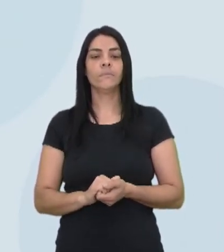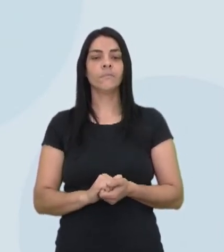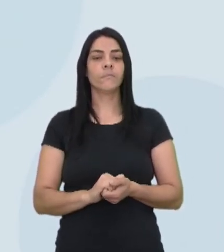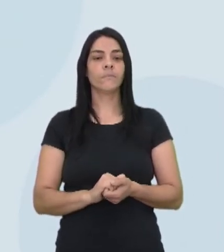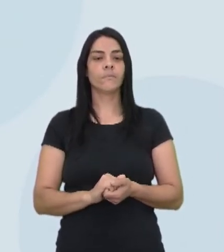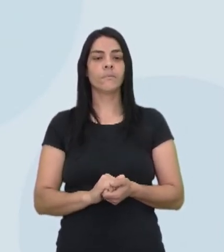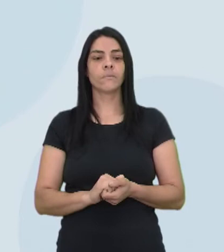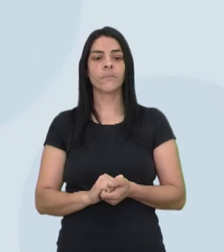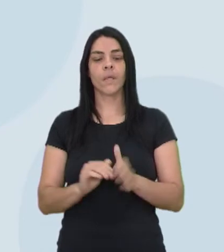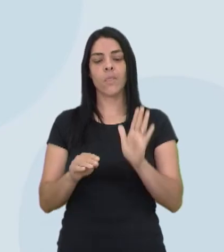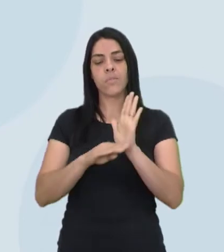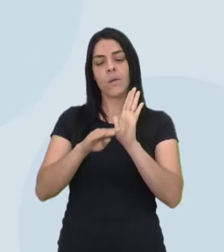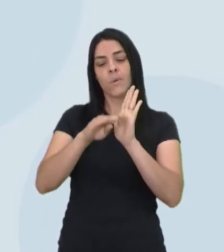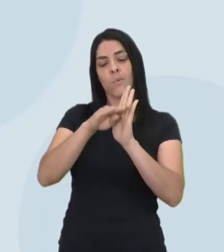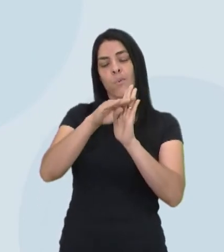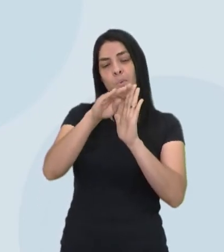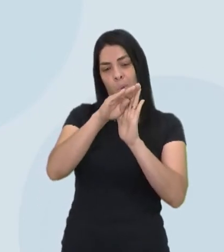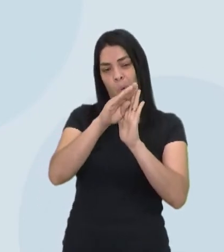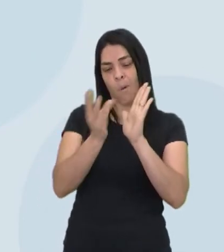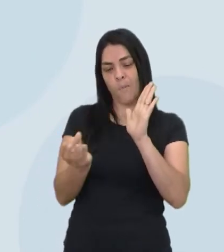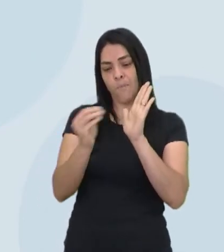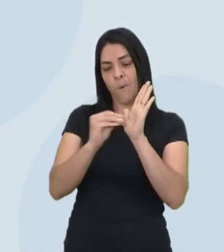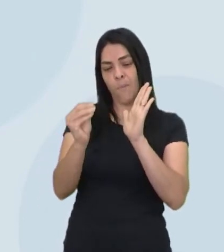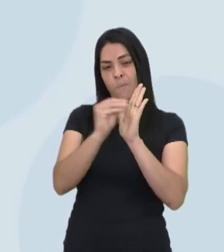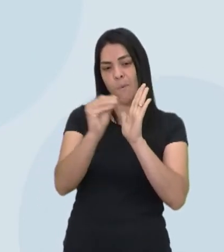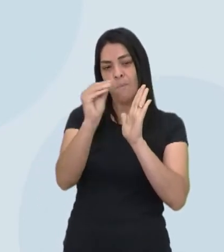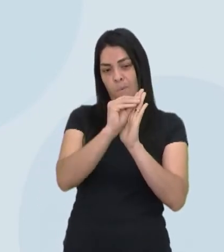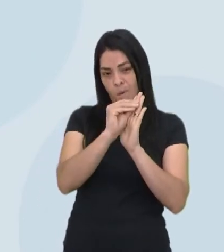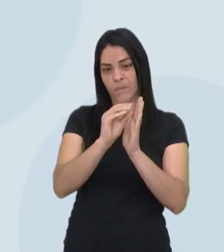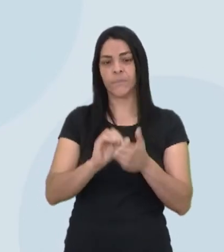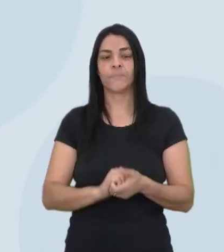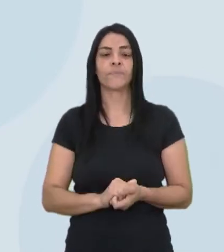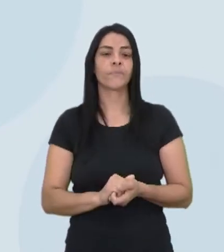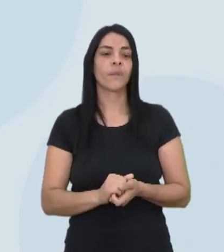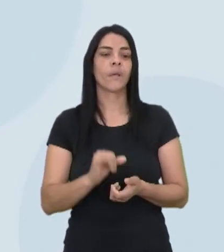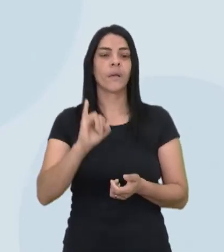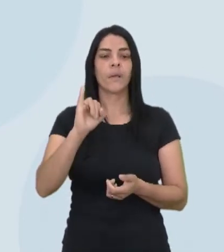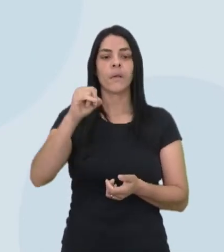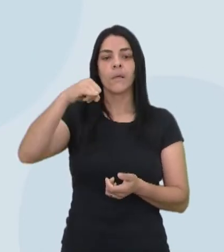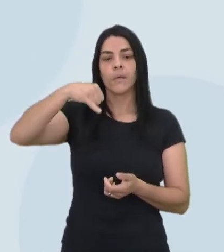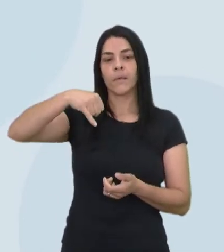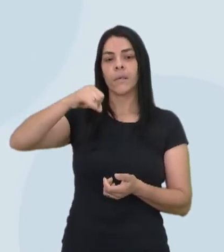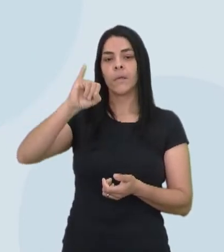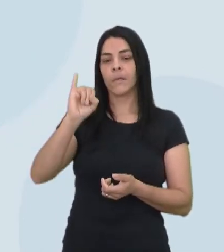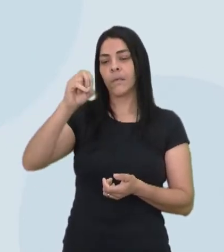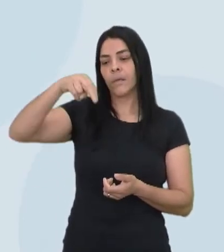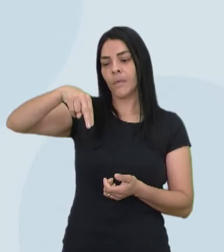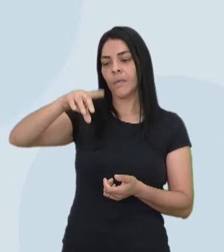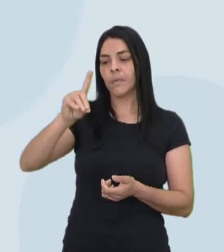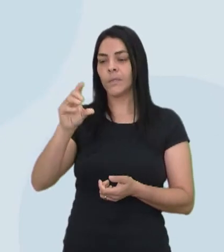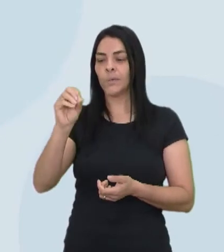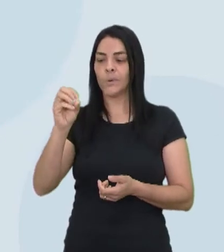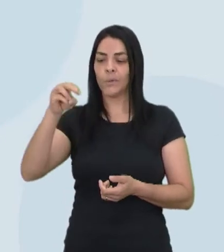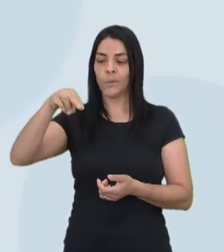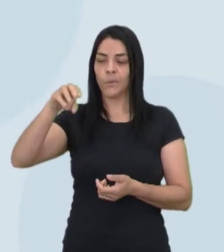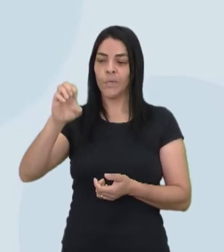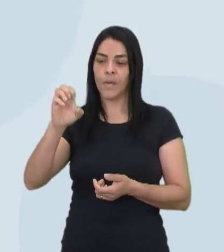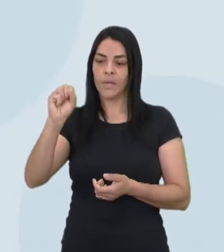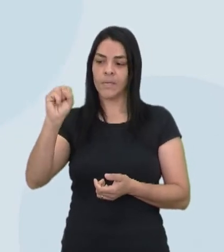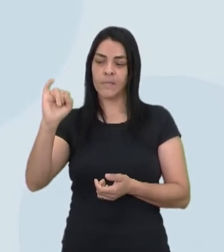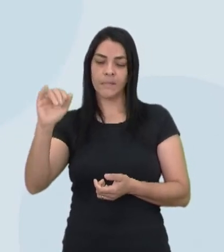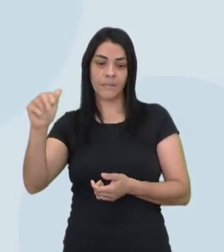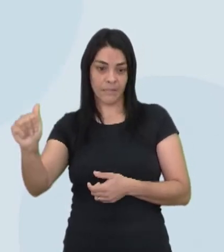colocados dessa lista aí, né? Como, por exemplo, a Indonésia, né? O Paquistão, a Nigéria,